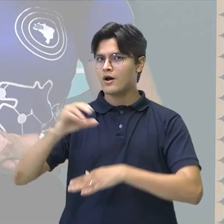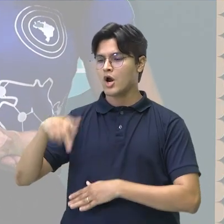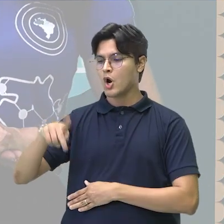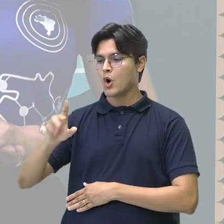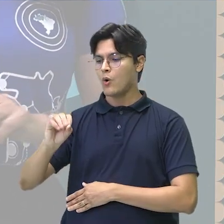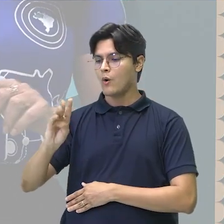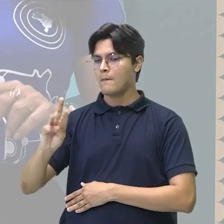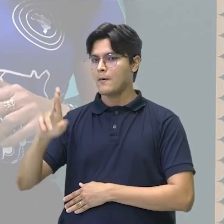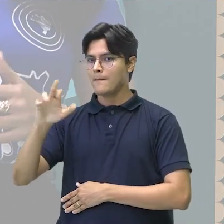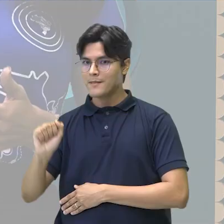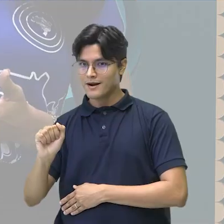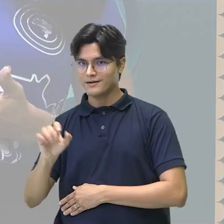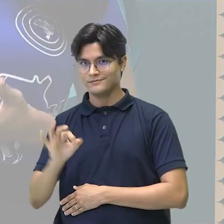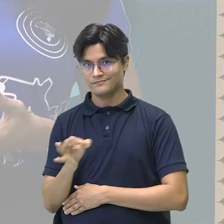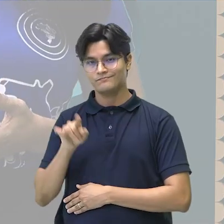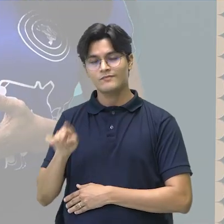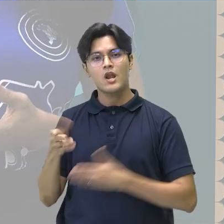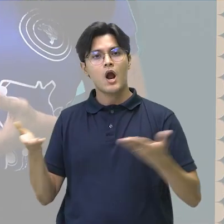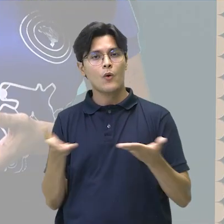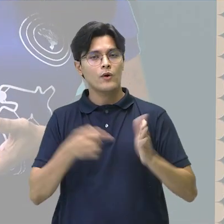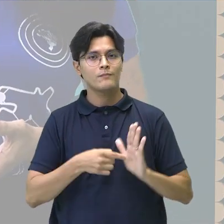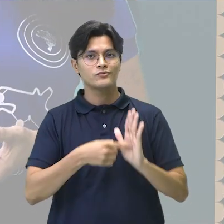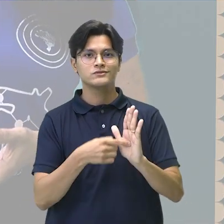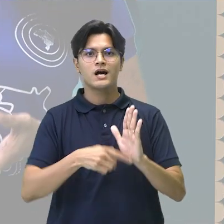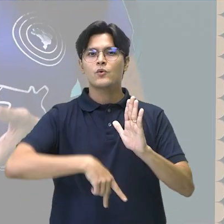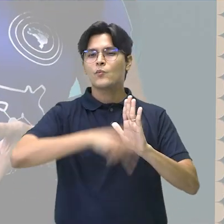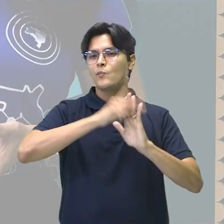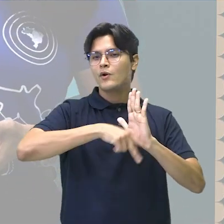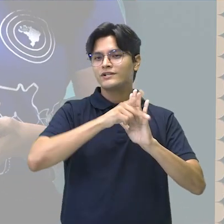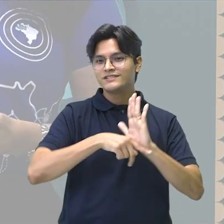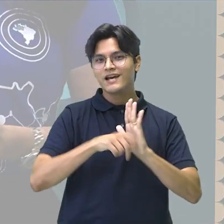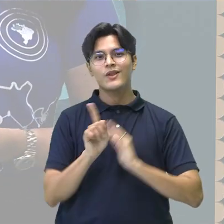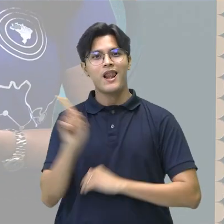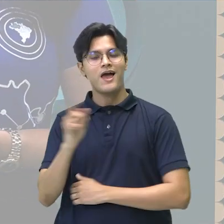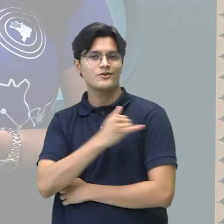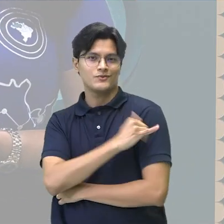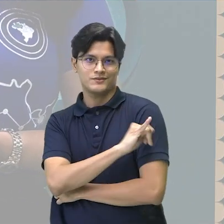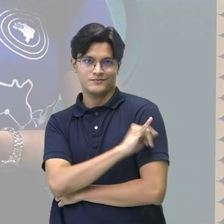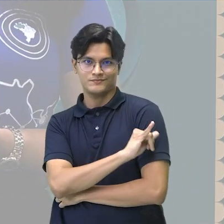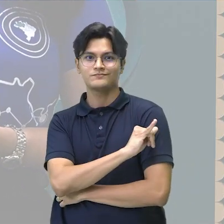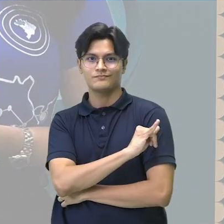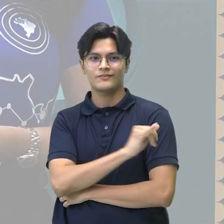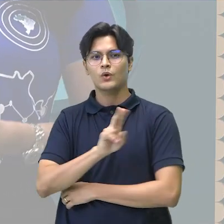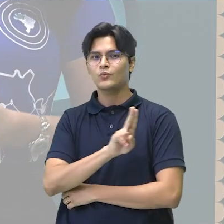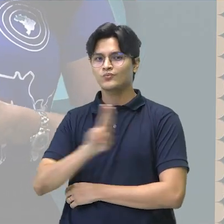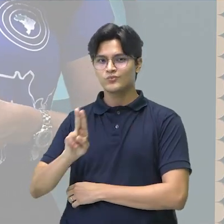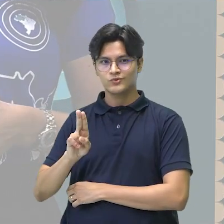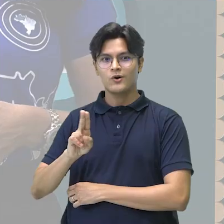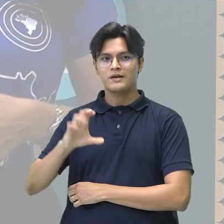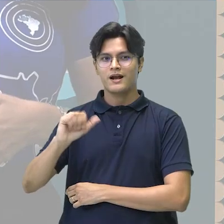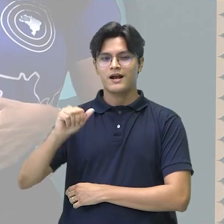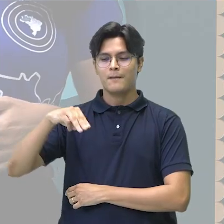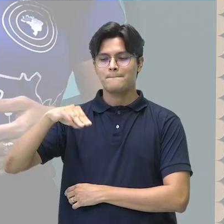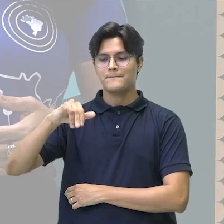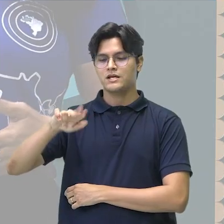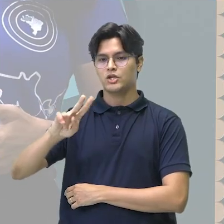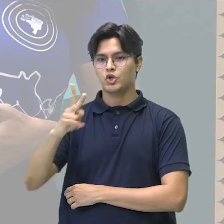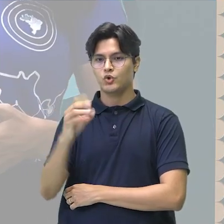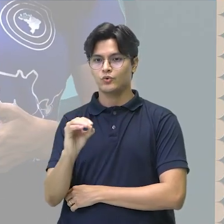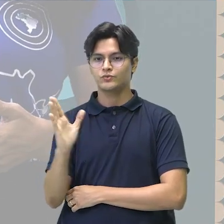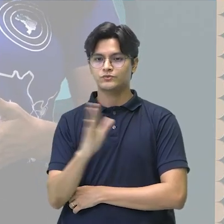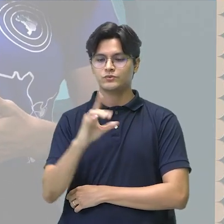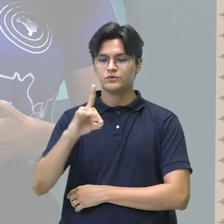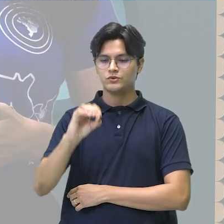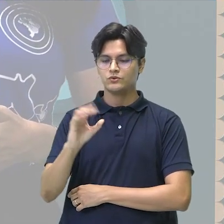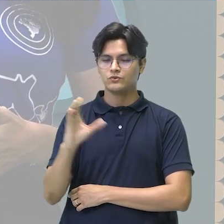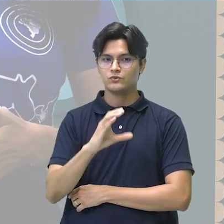projeto que foi realizado no Rio de Janeiro. O nome do projeto é Caminho do Grafite, que iniciou